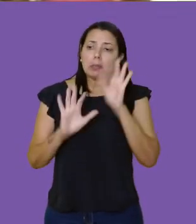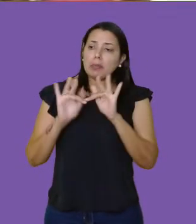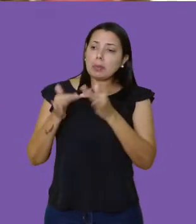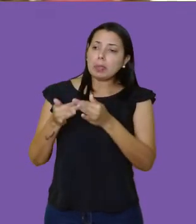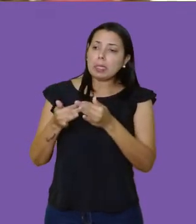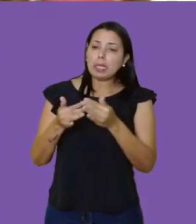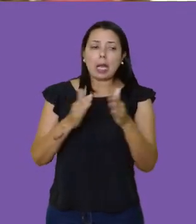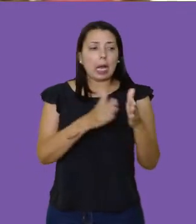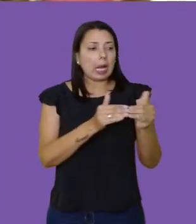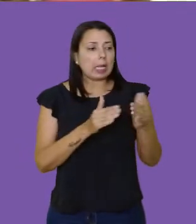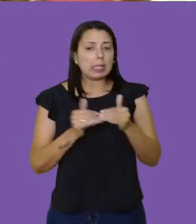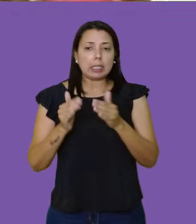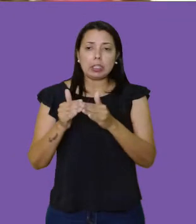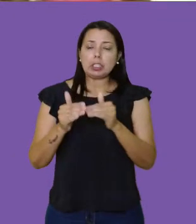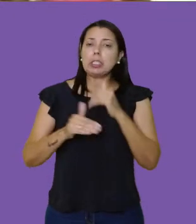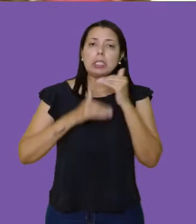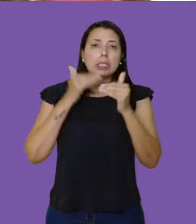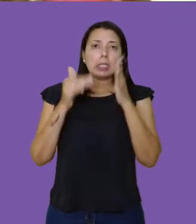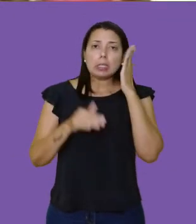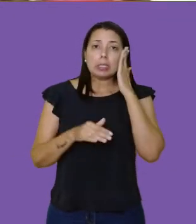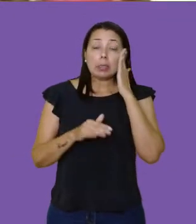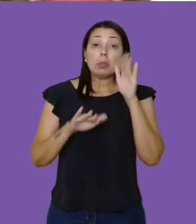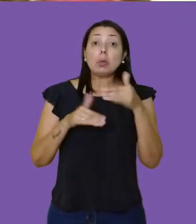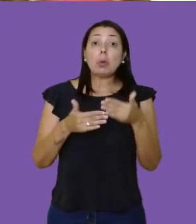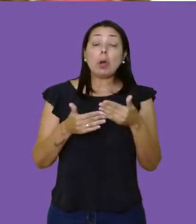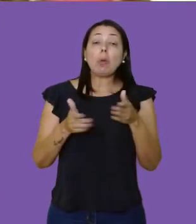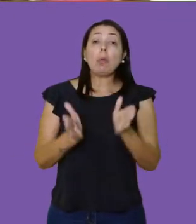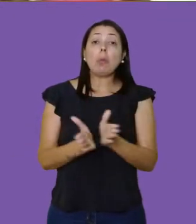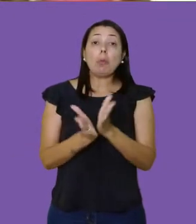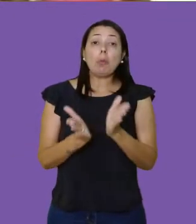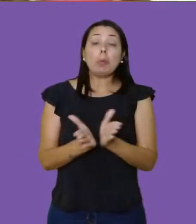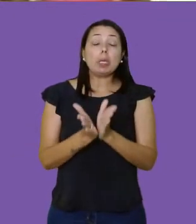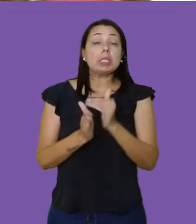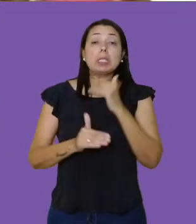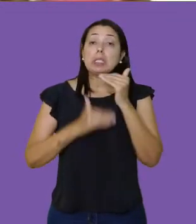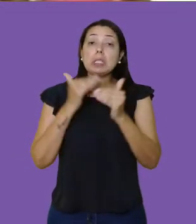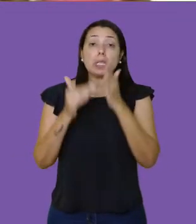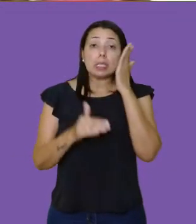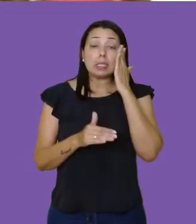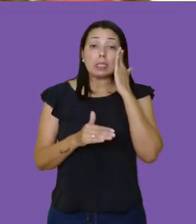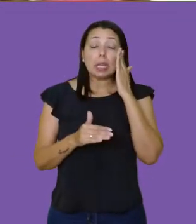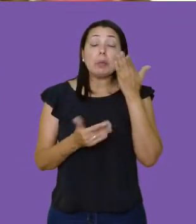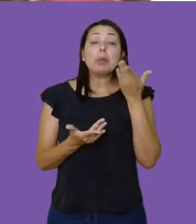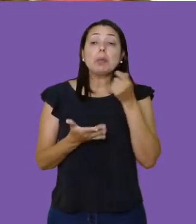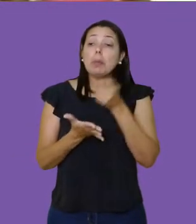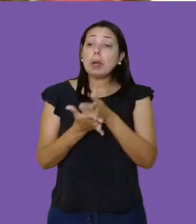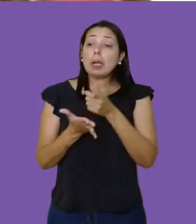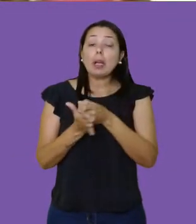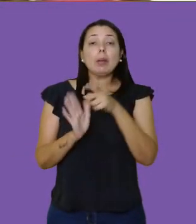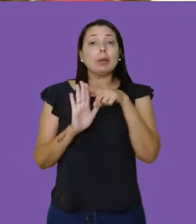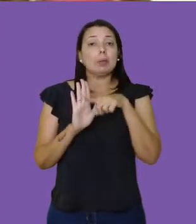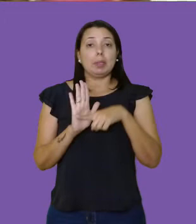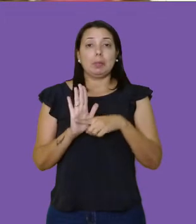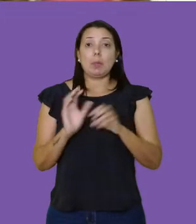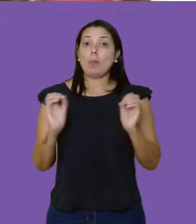serão atendidas, ninguém sabe qual é a linha de pobreza, ninguém sabe quanto vai custar esse programa. E não